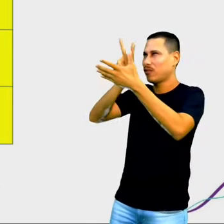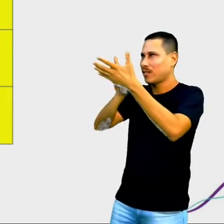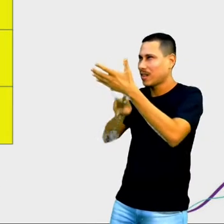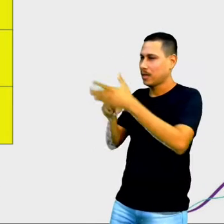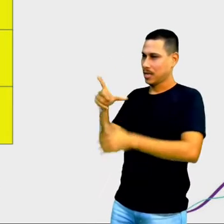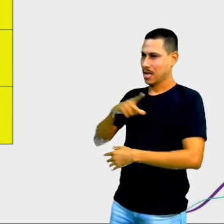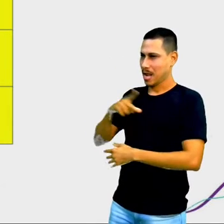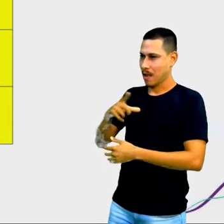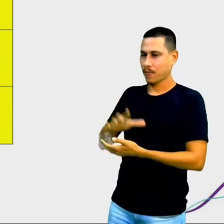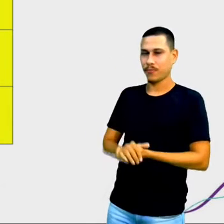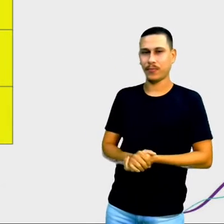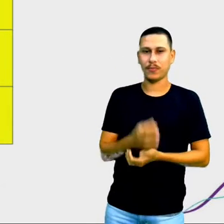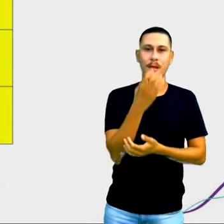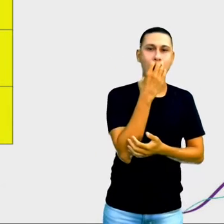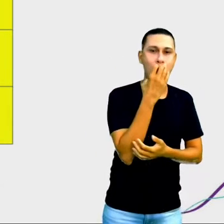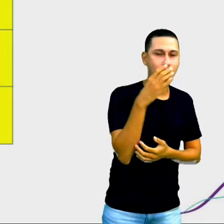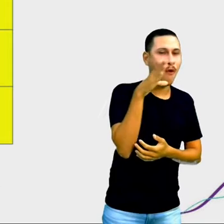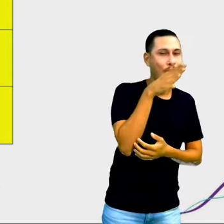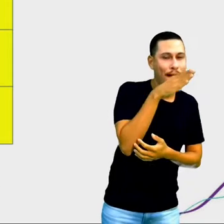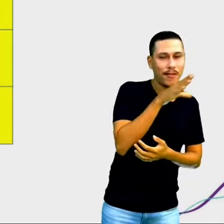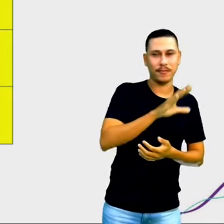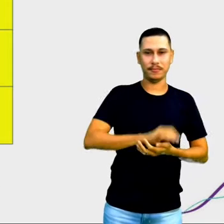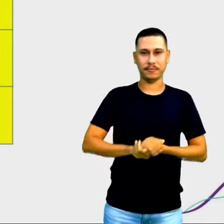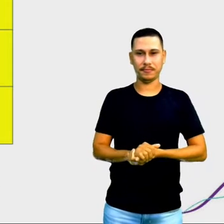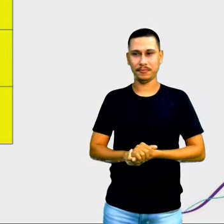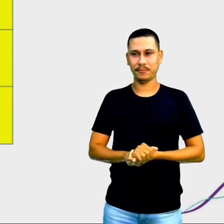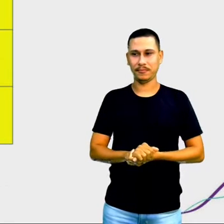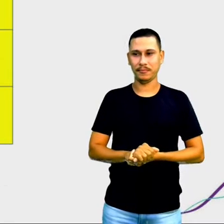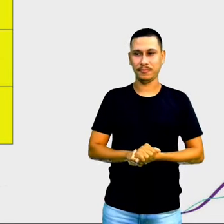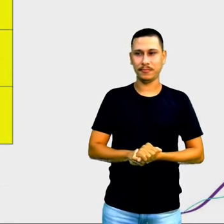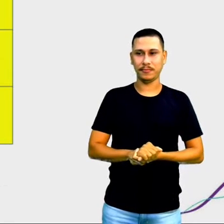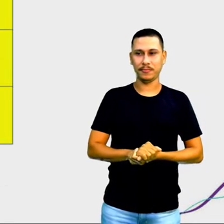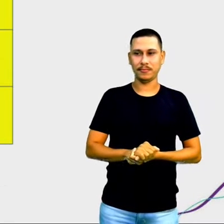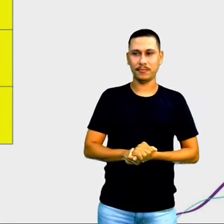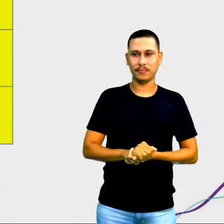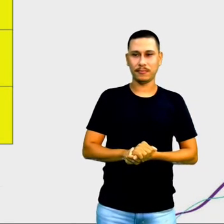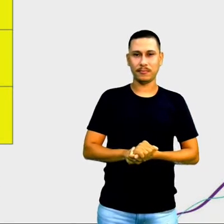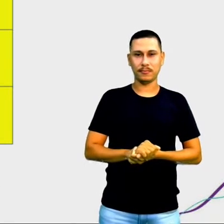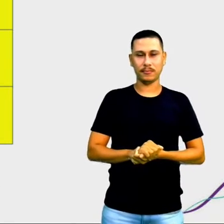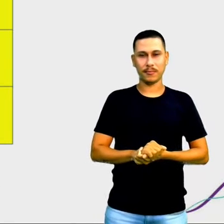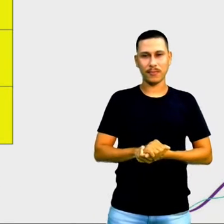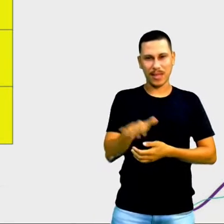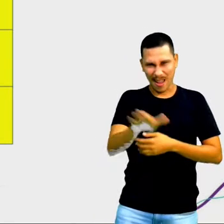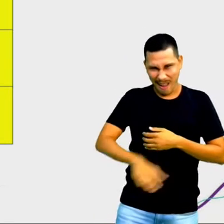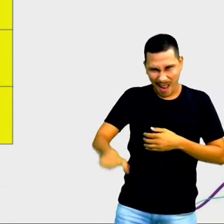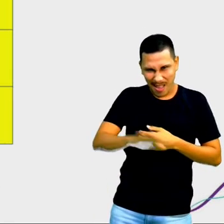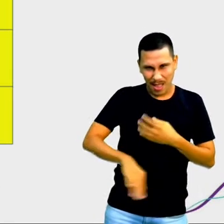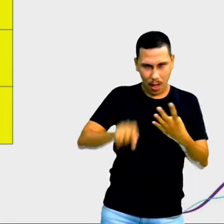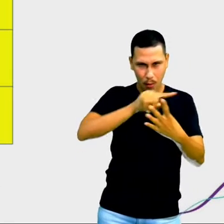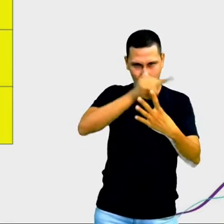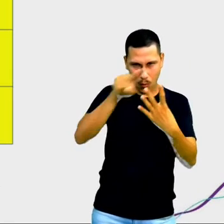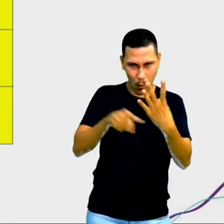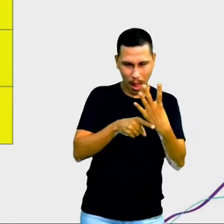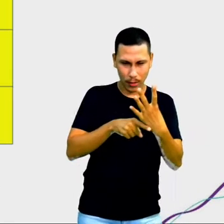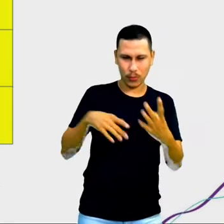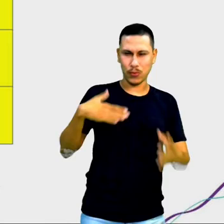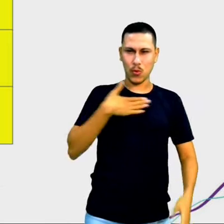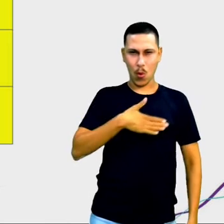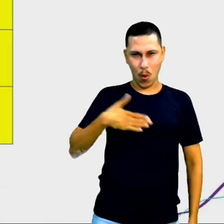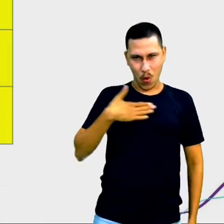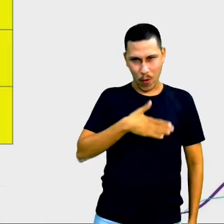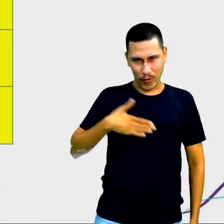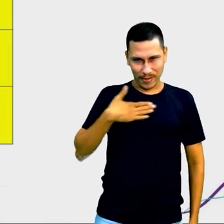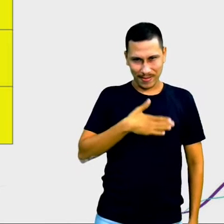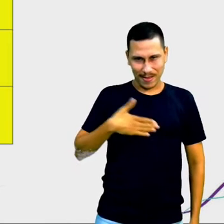o cachorro quente, ó. Então, quatro crianças gostam